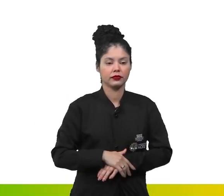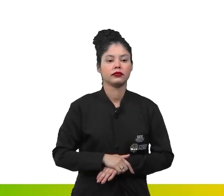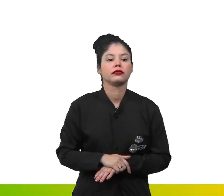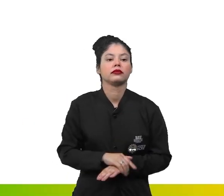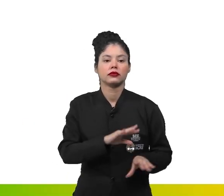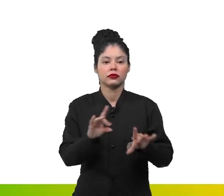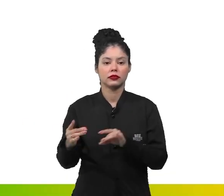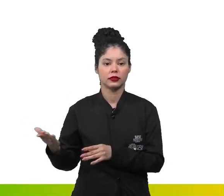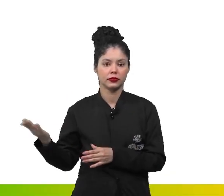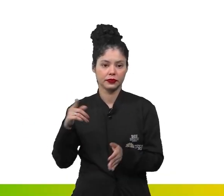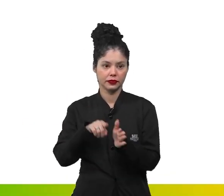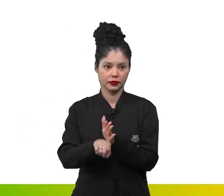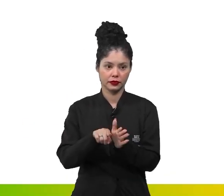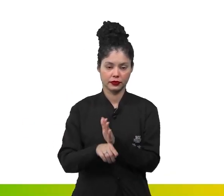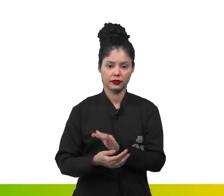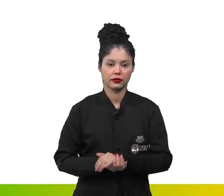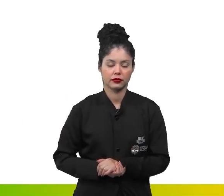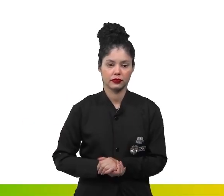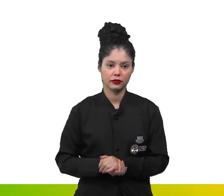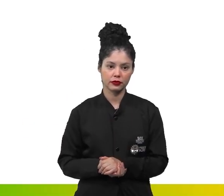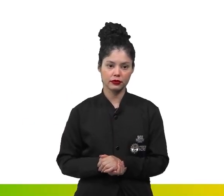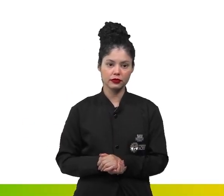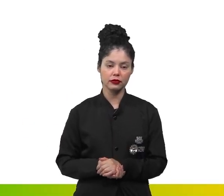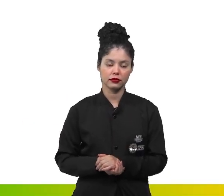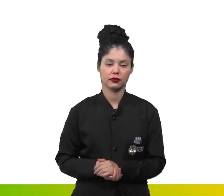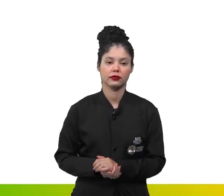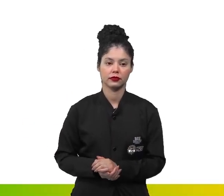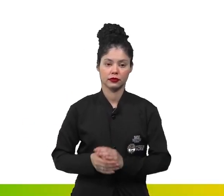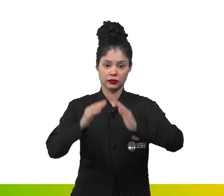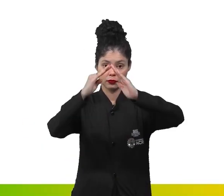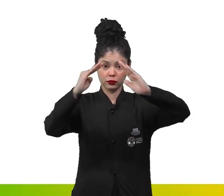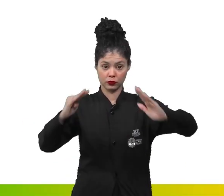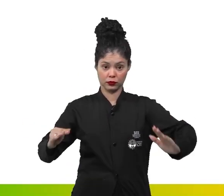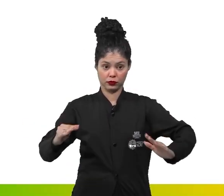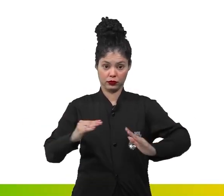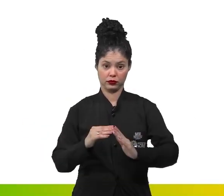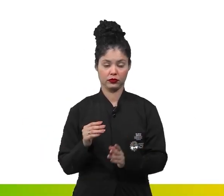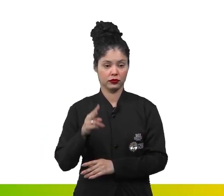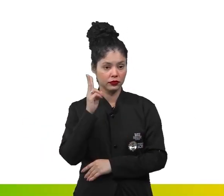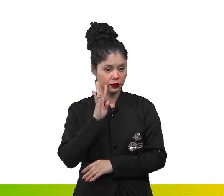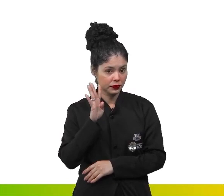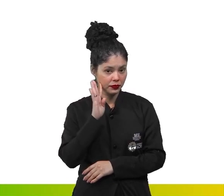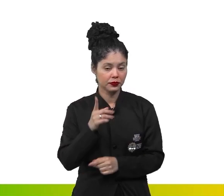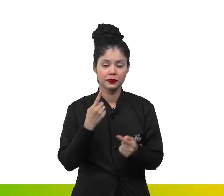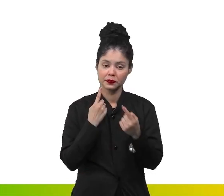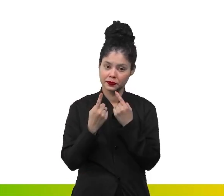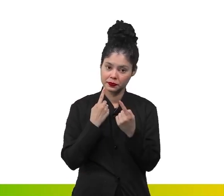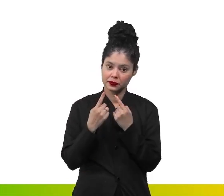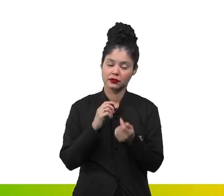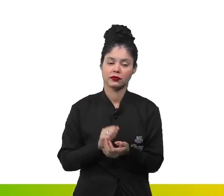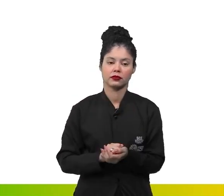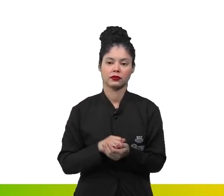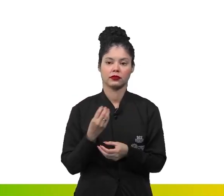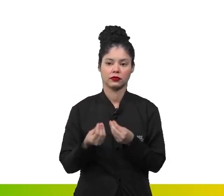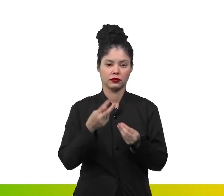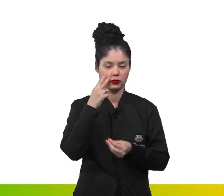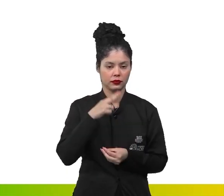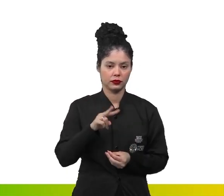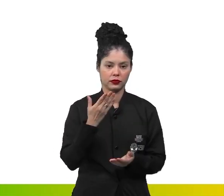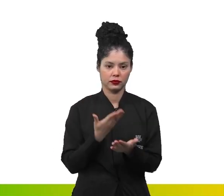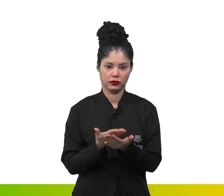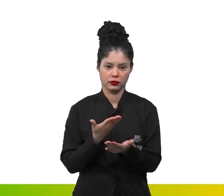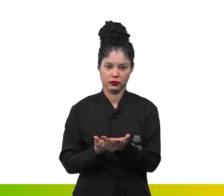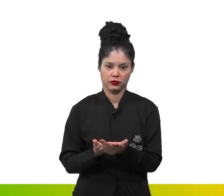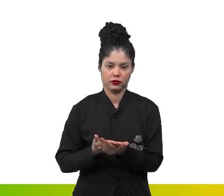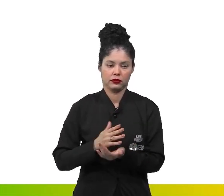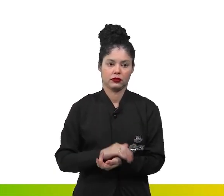Eu trouxe aqui uma questão com pirâmide etária que vai ser bem interessante da gente debater conforme nós vimos